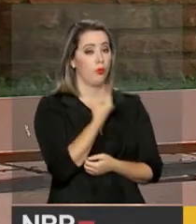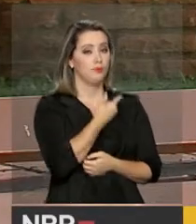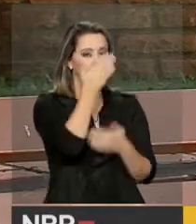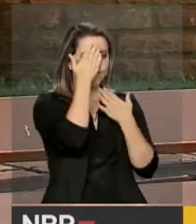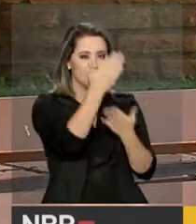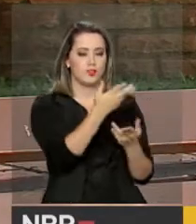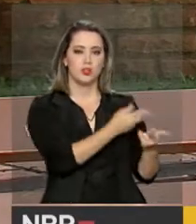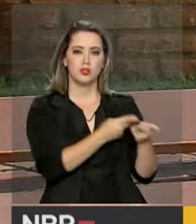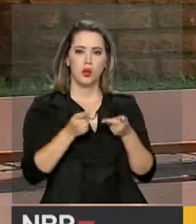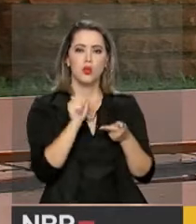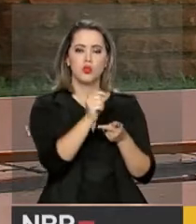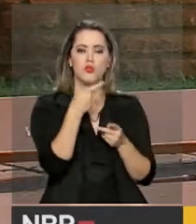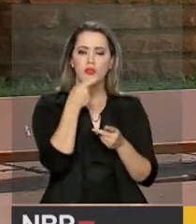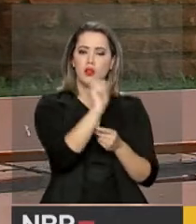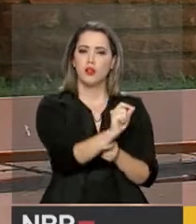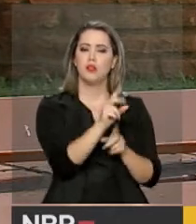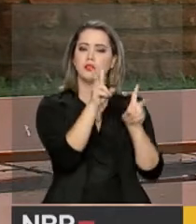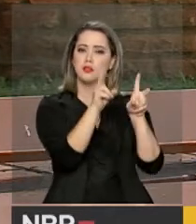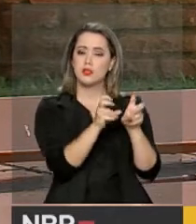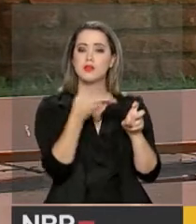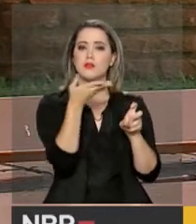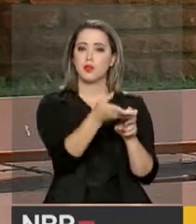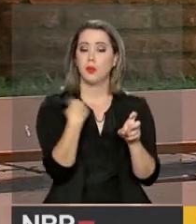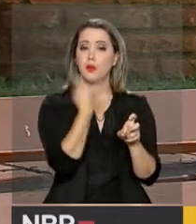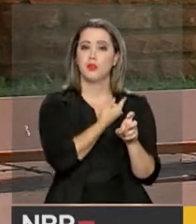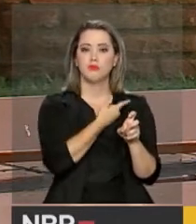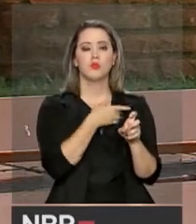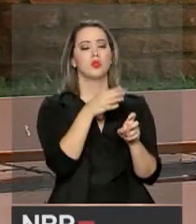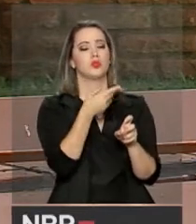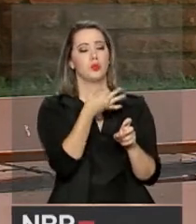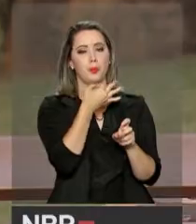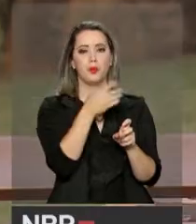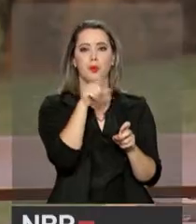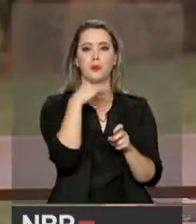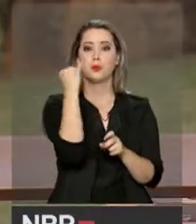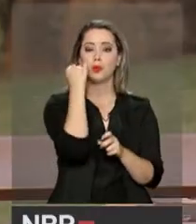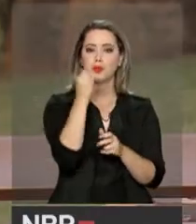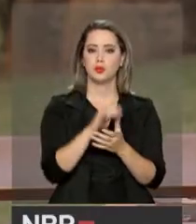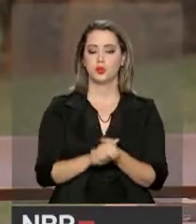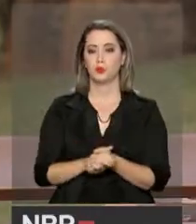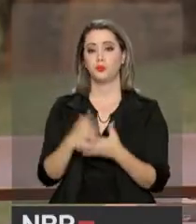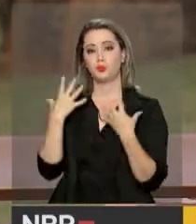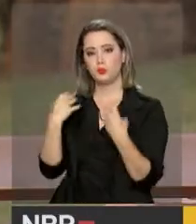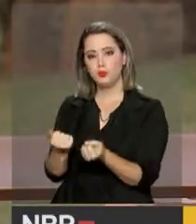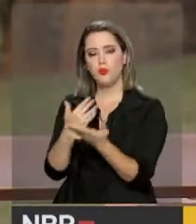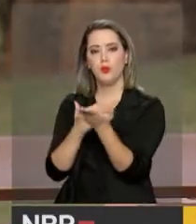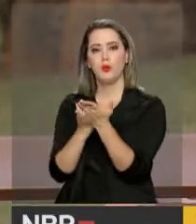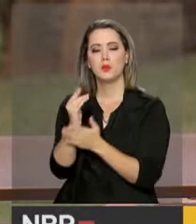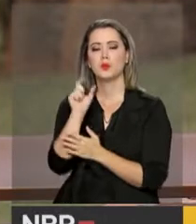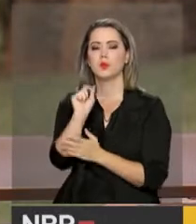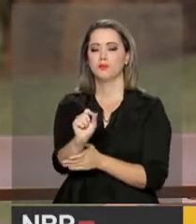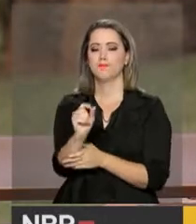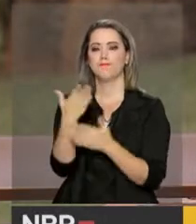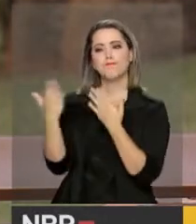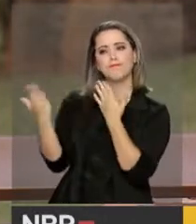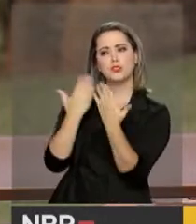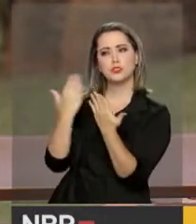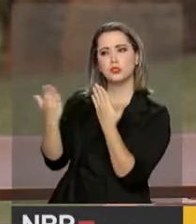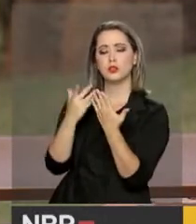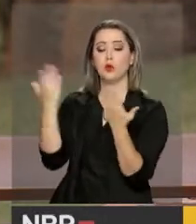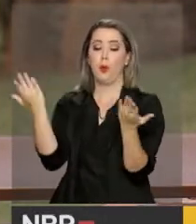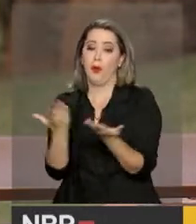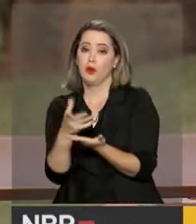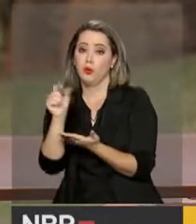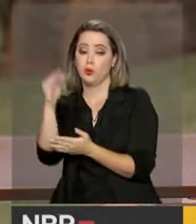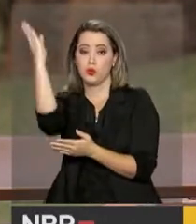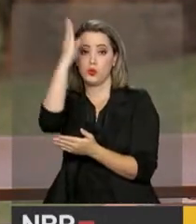a oportunidade de tratar desse assunto que a gente considera muito importante para o nosso país. Vamos começar então nossa conversa fazendo um panorama da